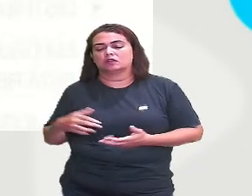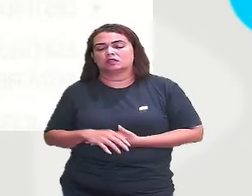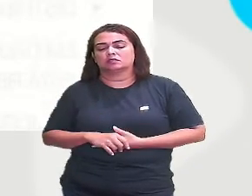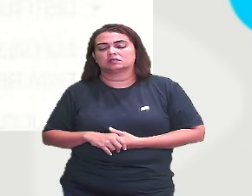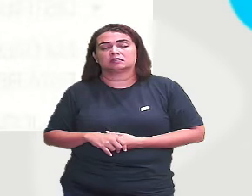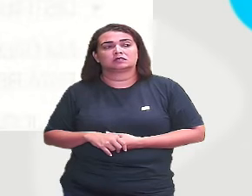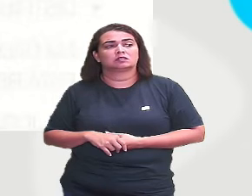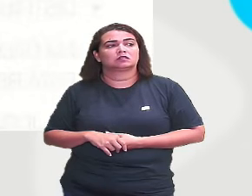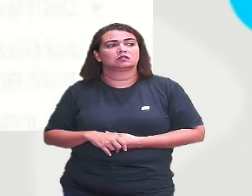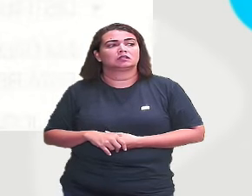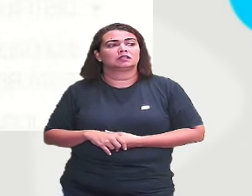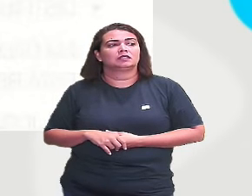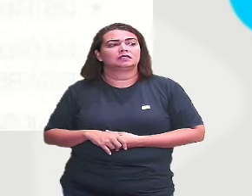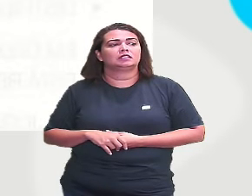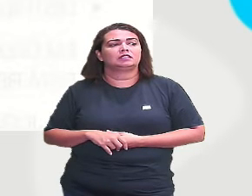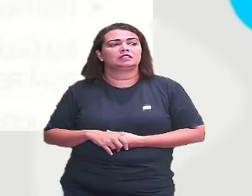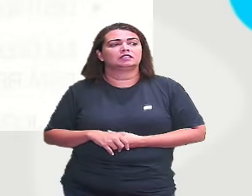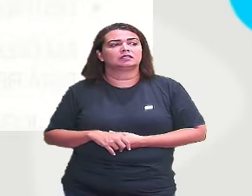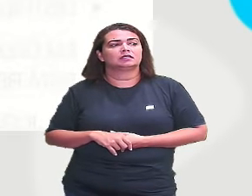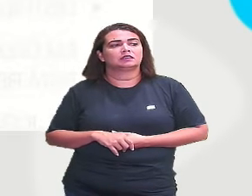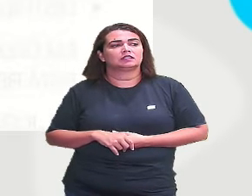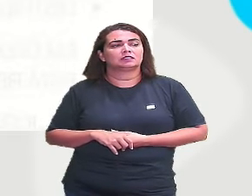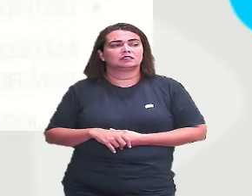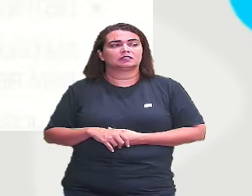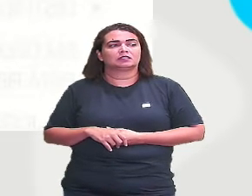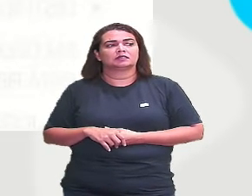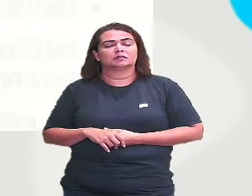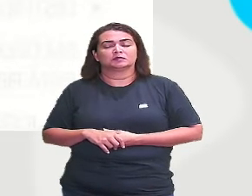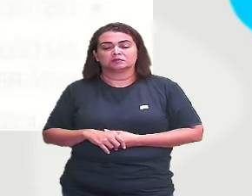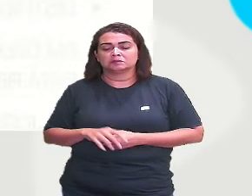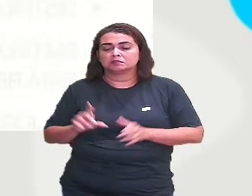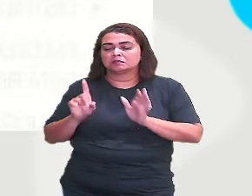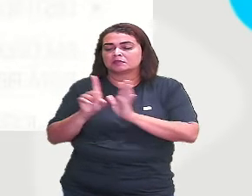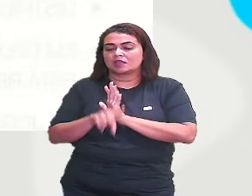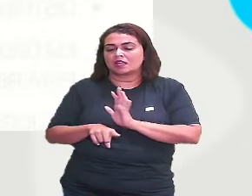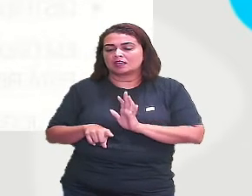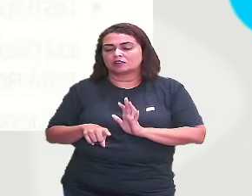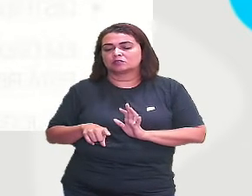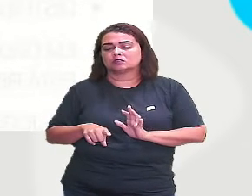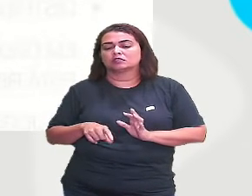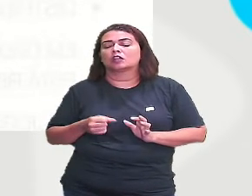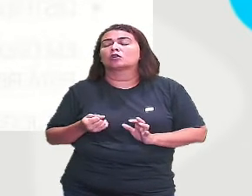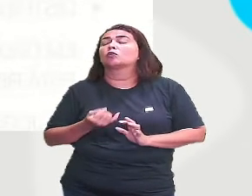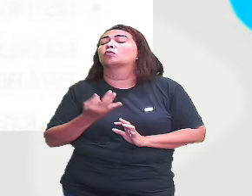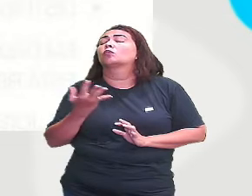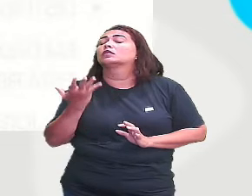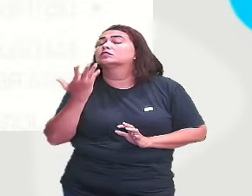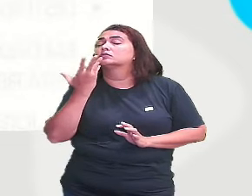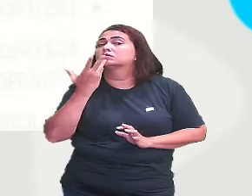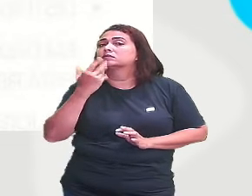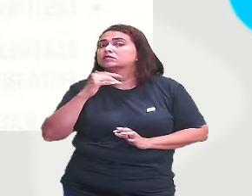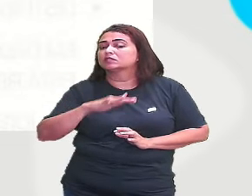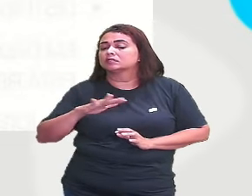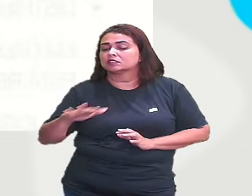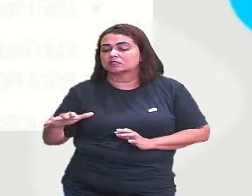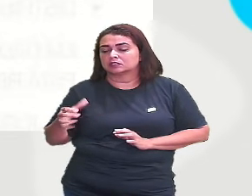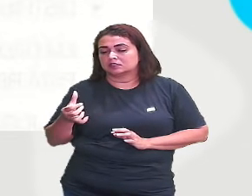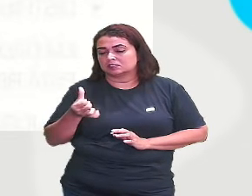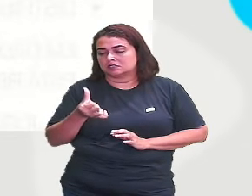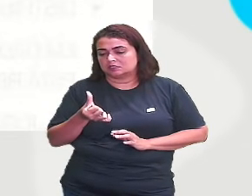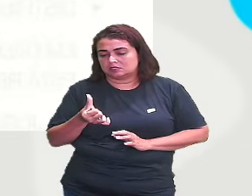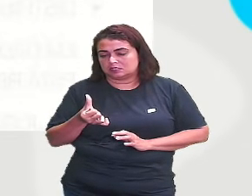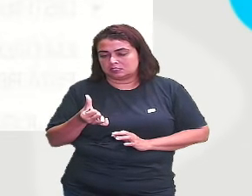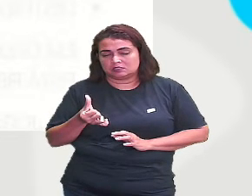6 cordas. 6 crianças, desculpa. Tá dizendo 6 crianças. A tia colocou ali o número 6